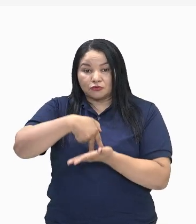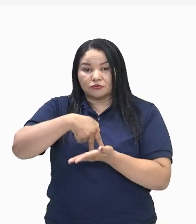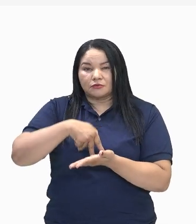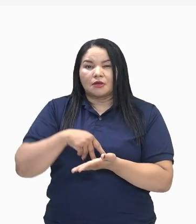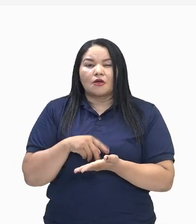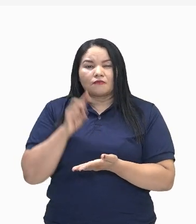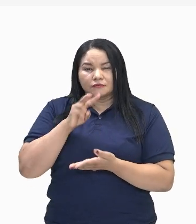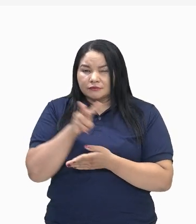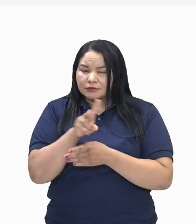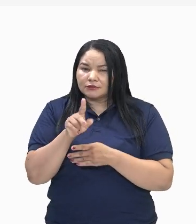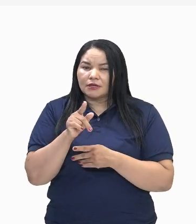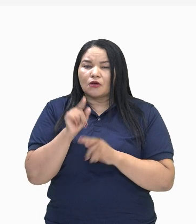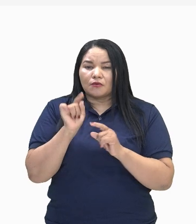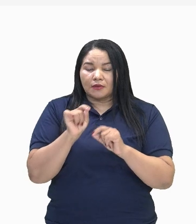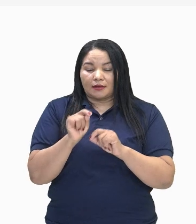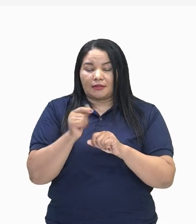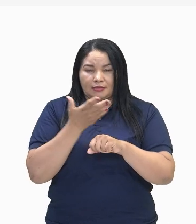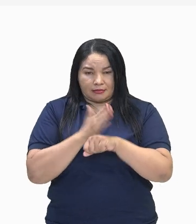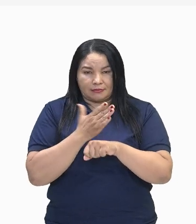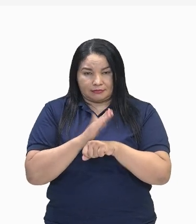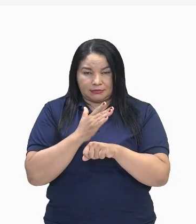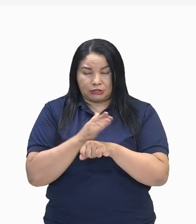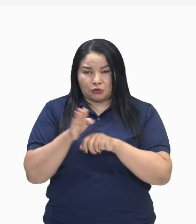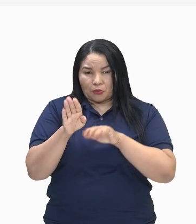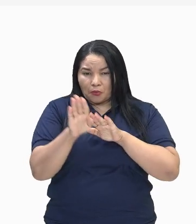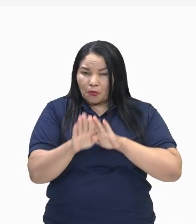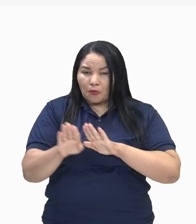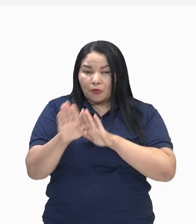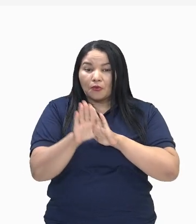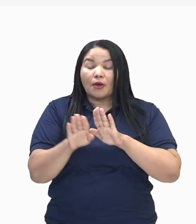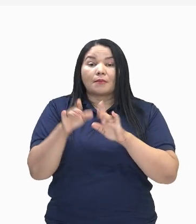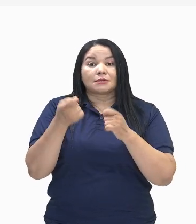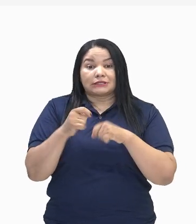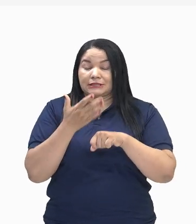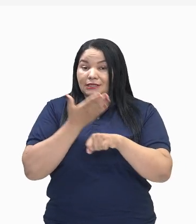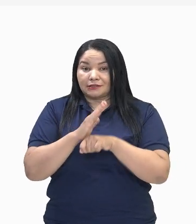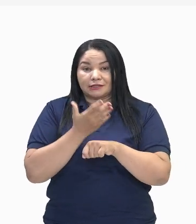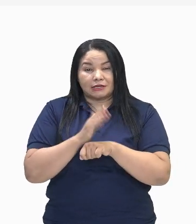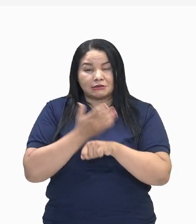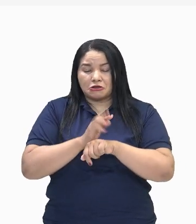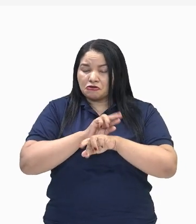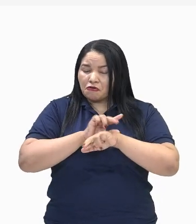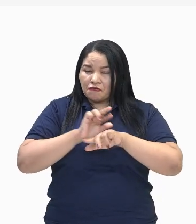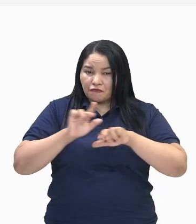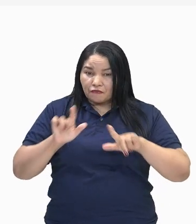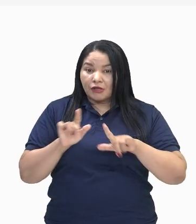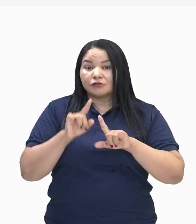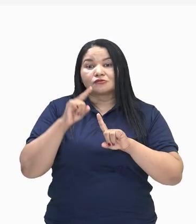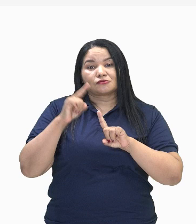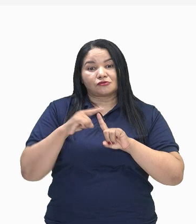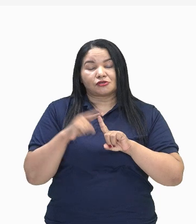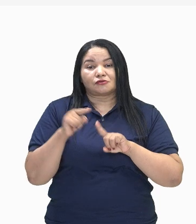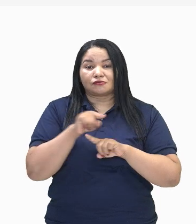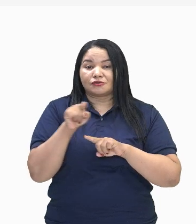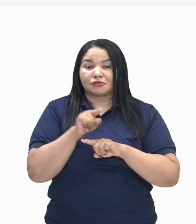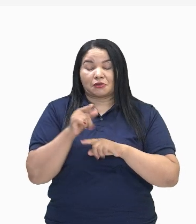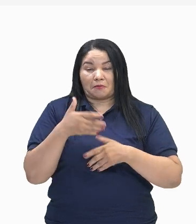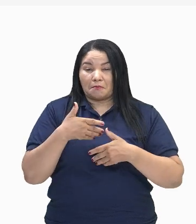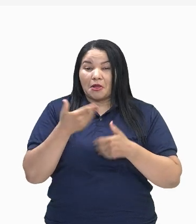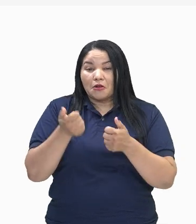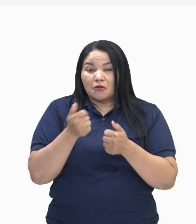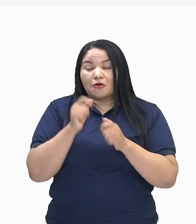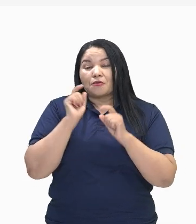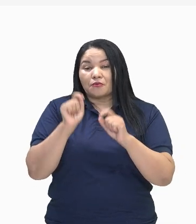está praticando o Kung Fu, você tem que fazer aí uma série de exercícios que vão melhorar essa questão do